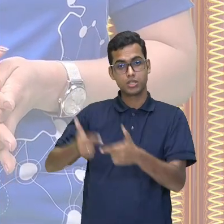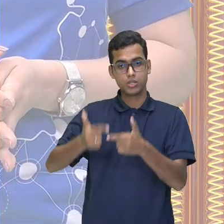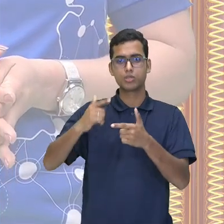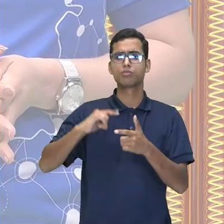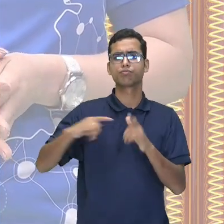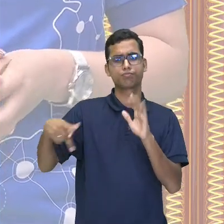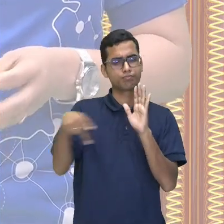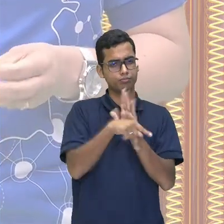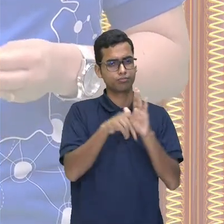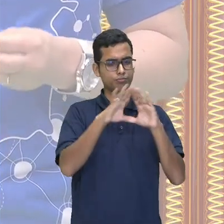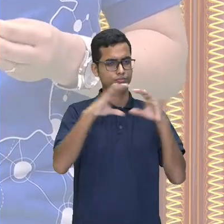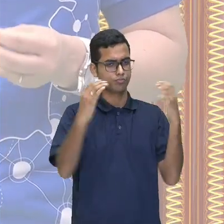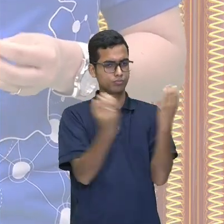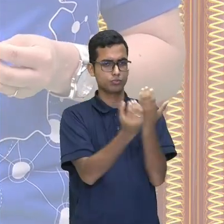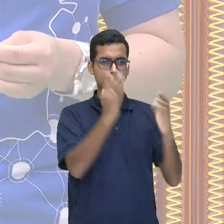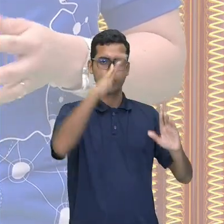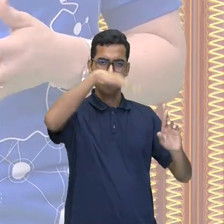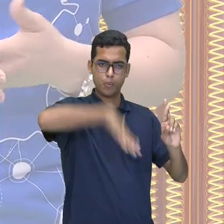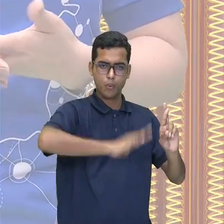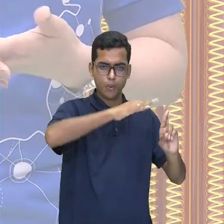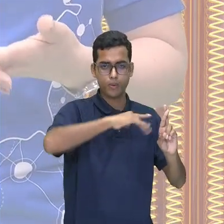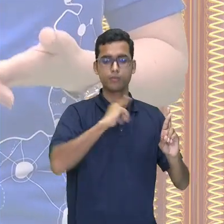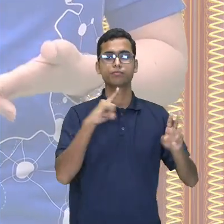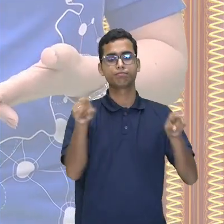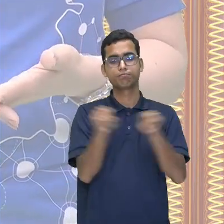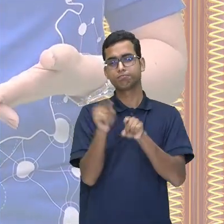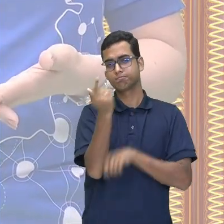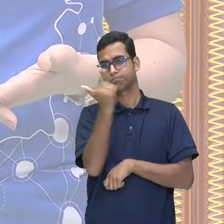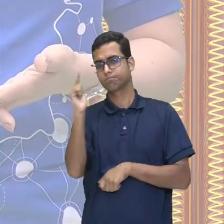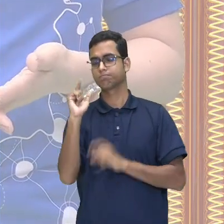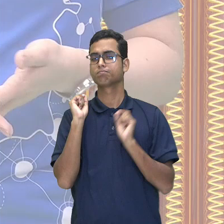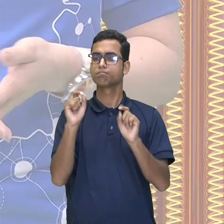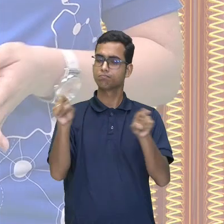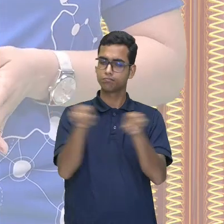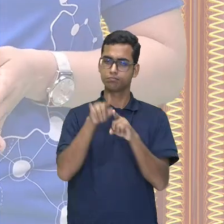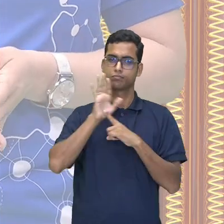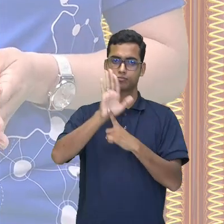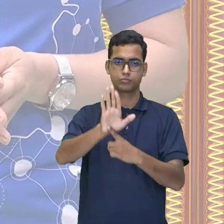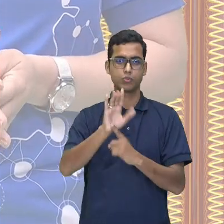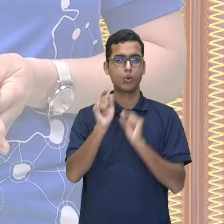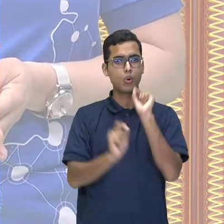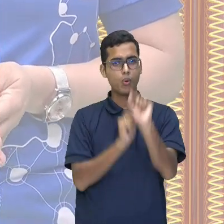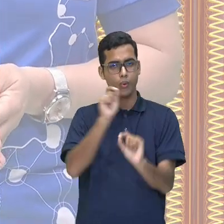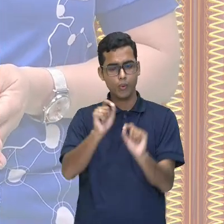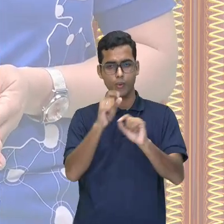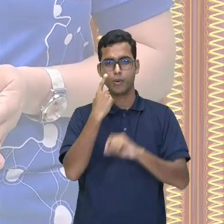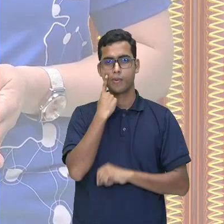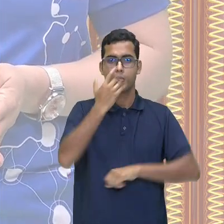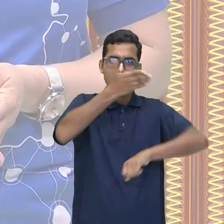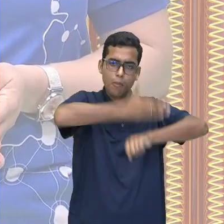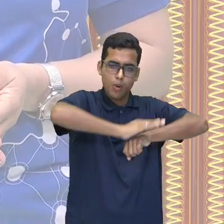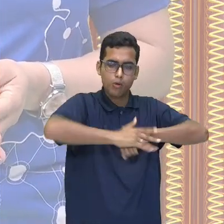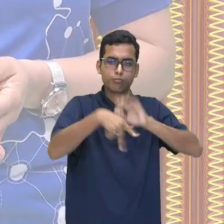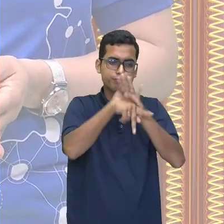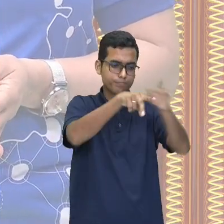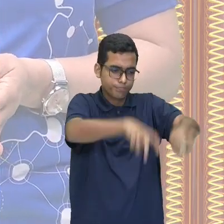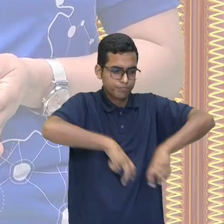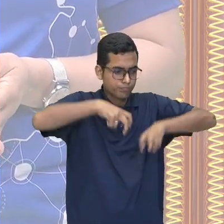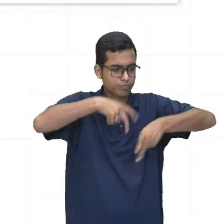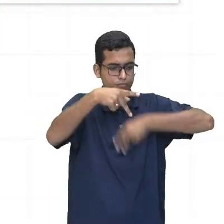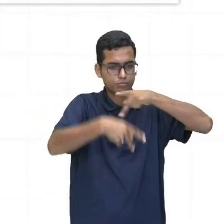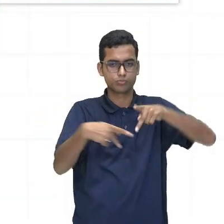ribeirinhas. Ok? Então, outra questão que nós podemos levantar aqui é em relação às práticas agrícolas desses